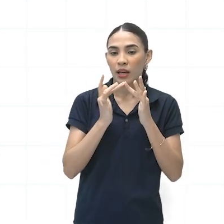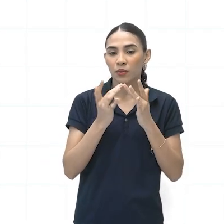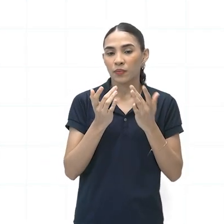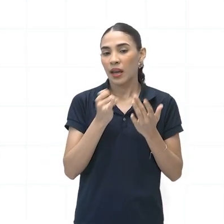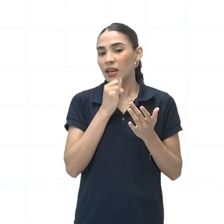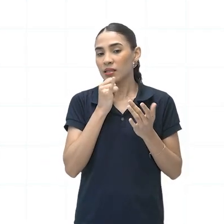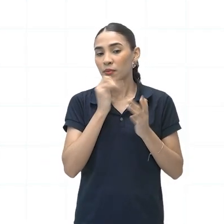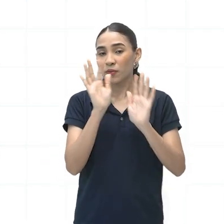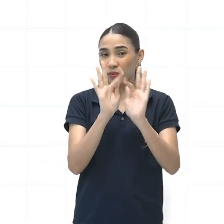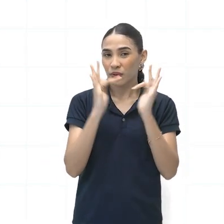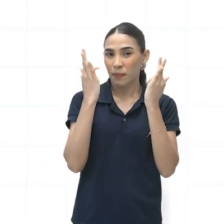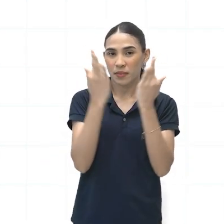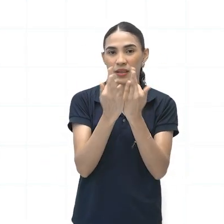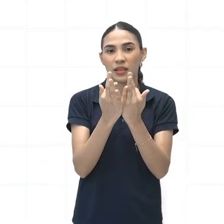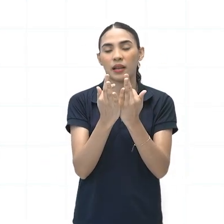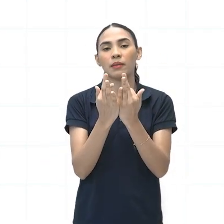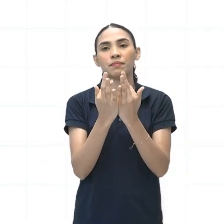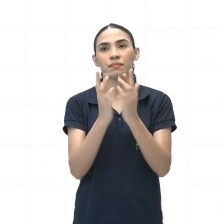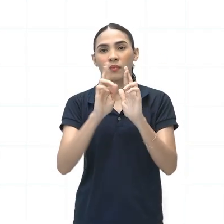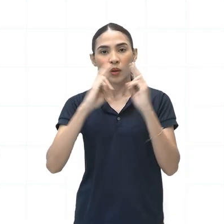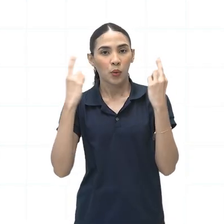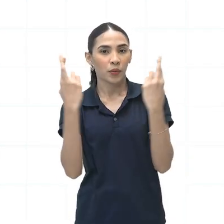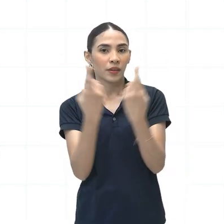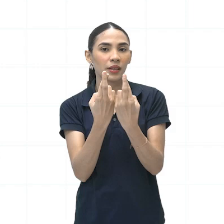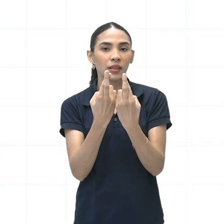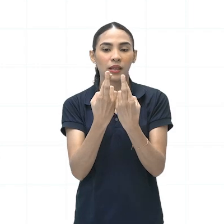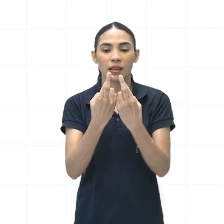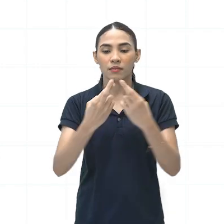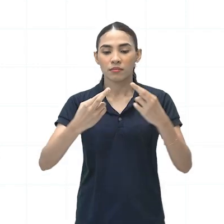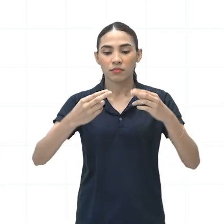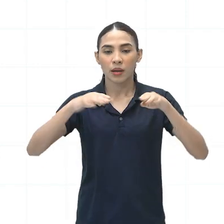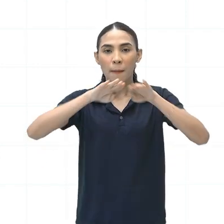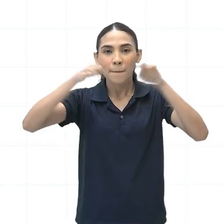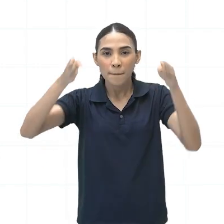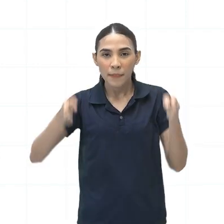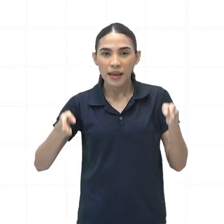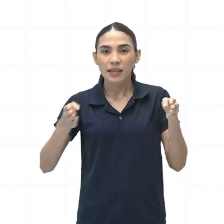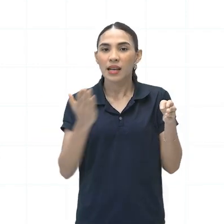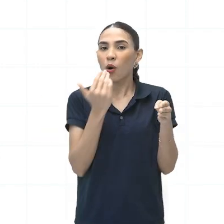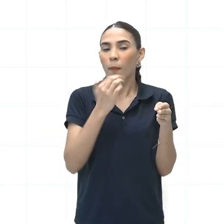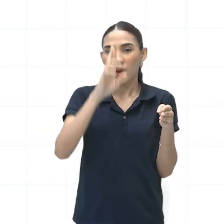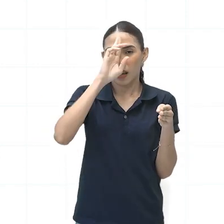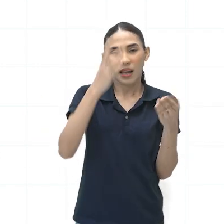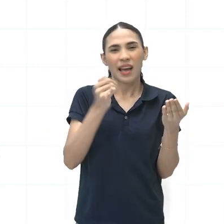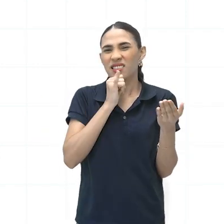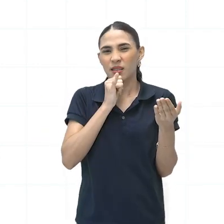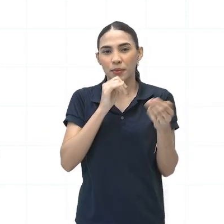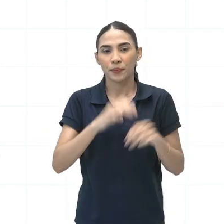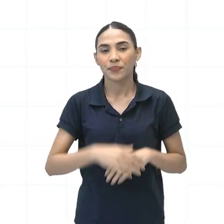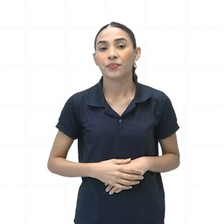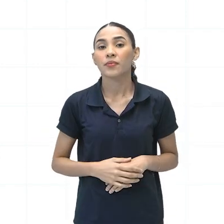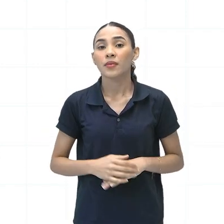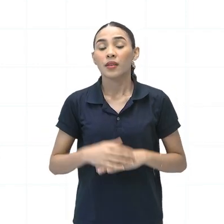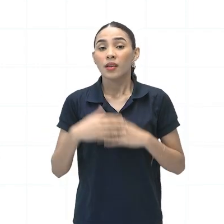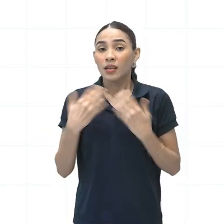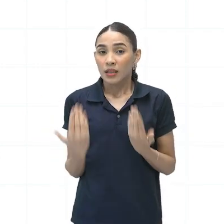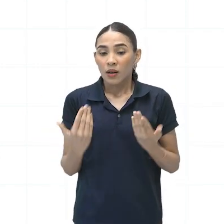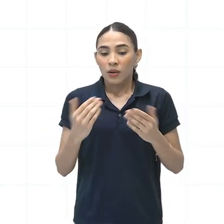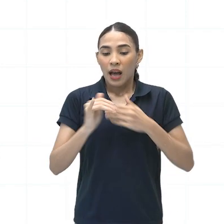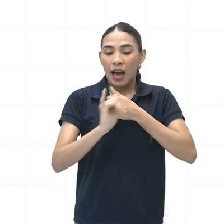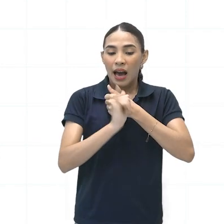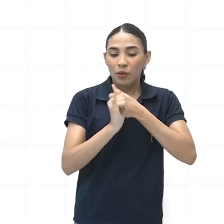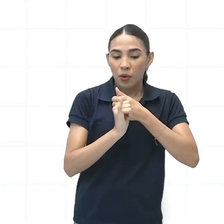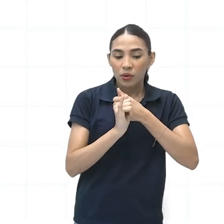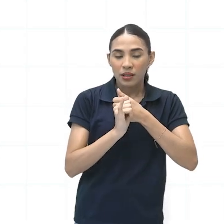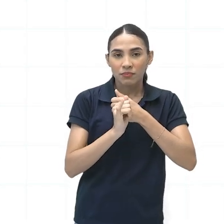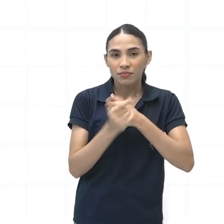sobre uma família reunida em torno da mesa para fazer uma refeição. Ora, Aquela crônica ali